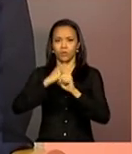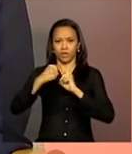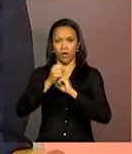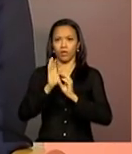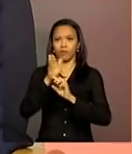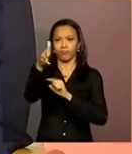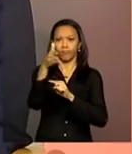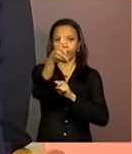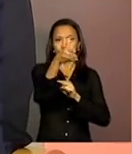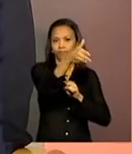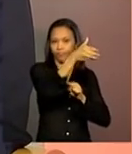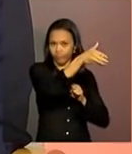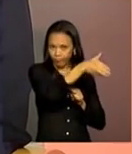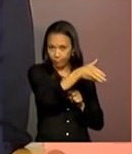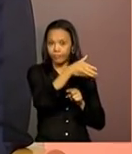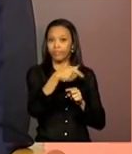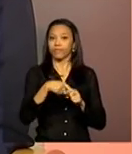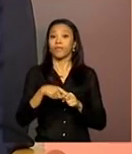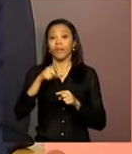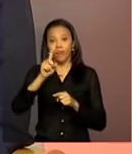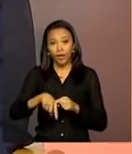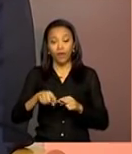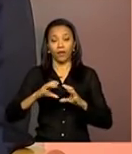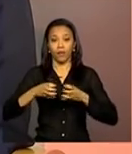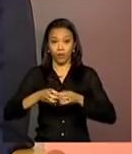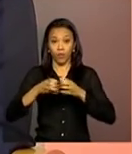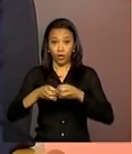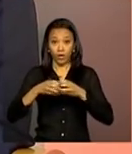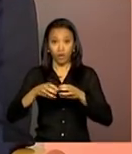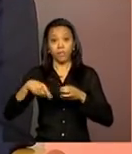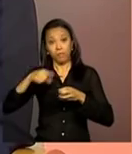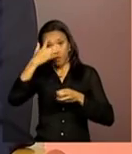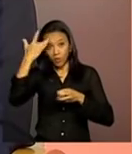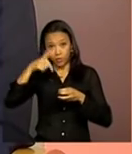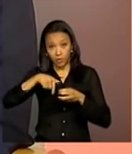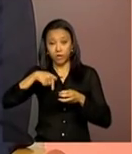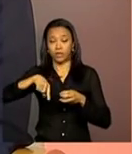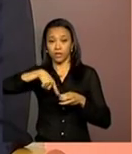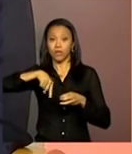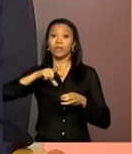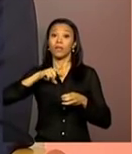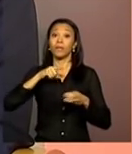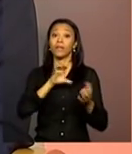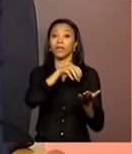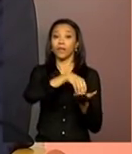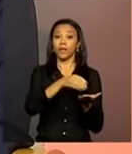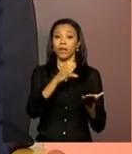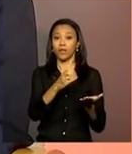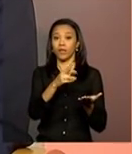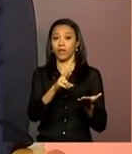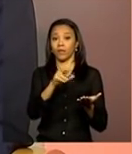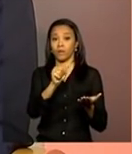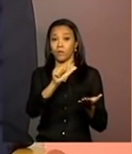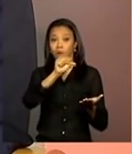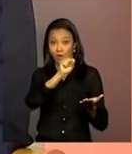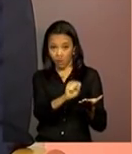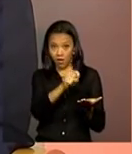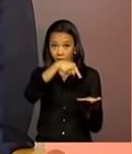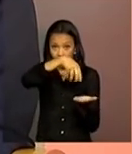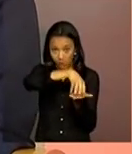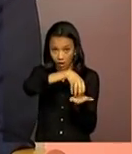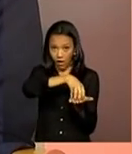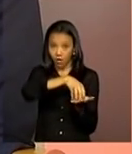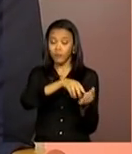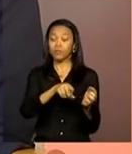do serviço de proteção ofertado por equipes volantes existem também os crais os centros referência da Assistência Social